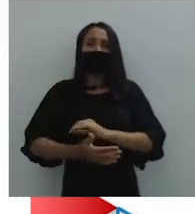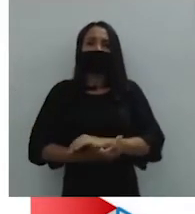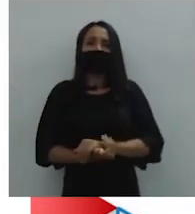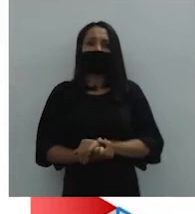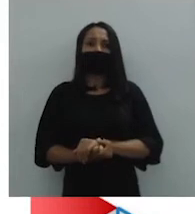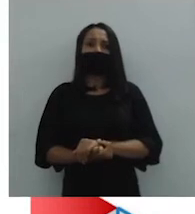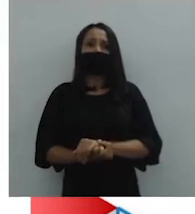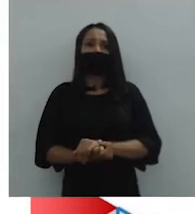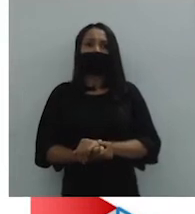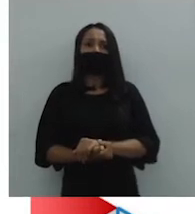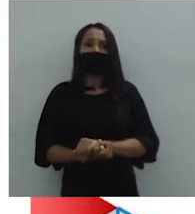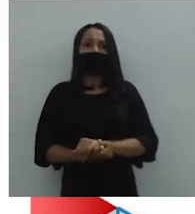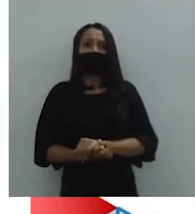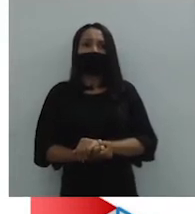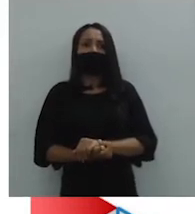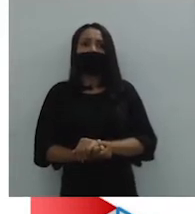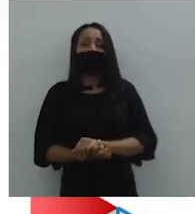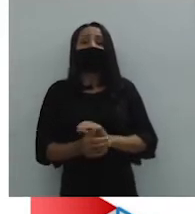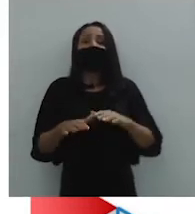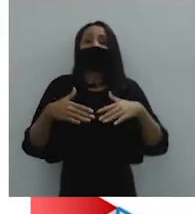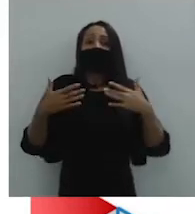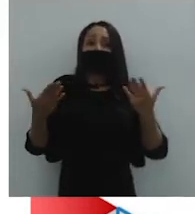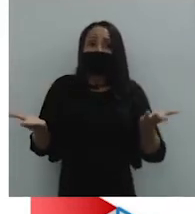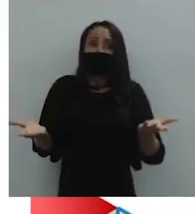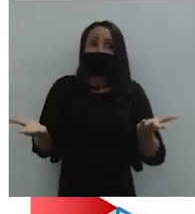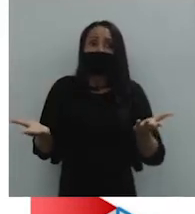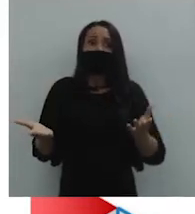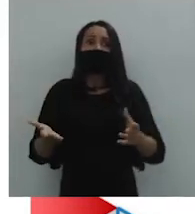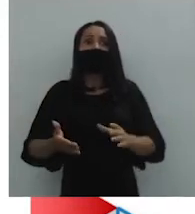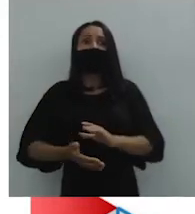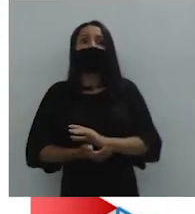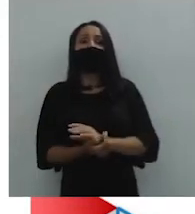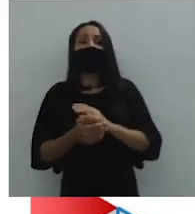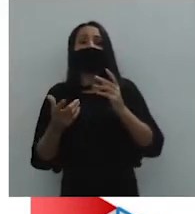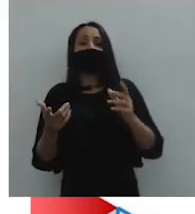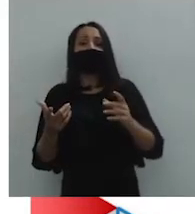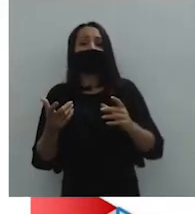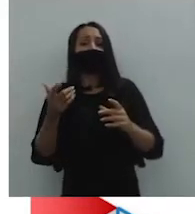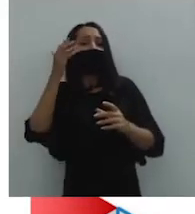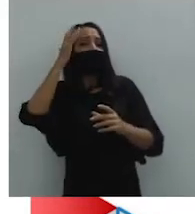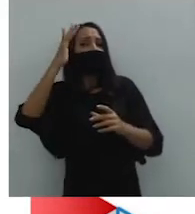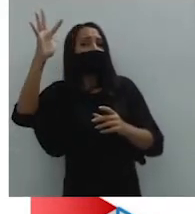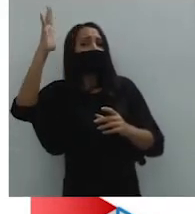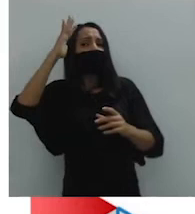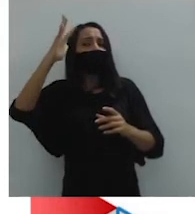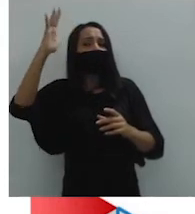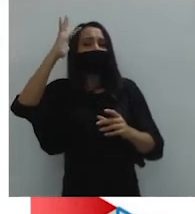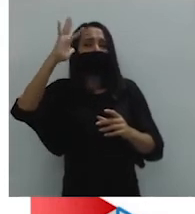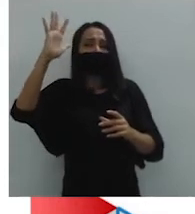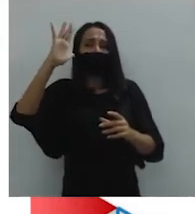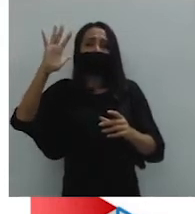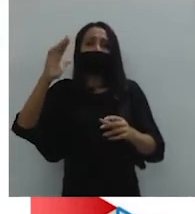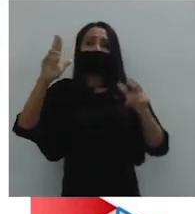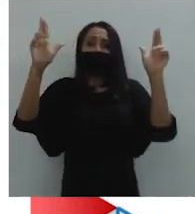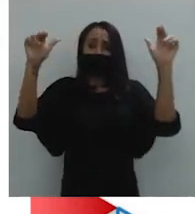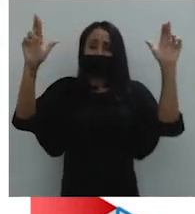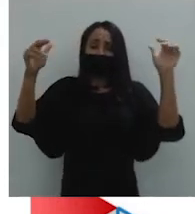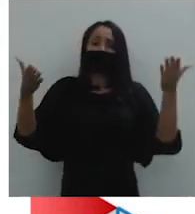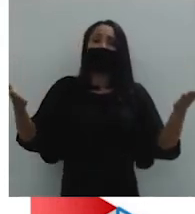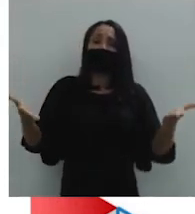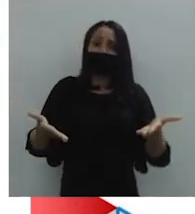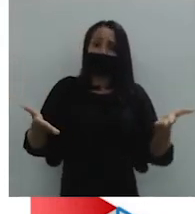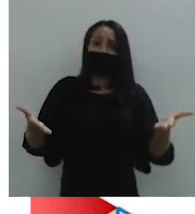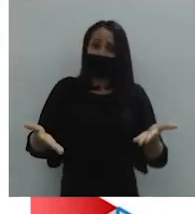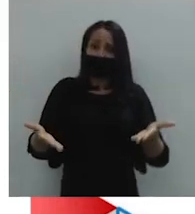poluição. E aí, eu deixo até uma reflexão, vamos dizer, em cima do que